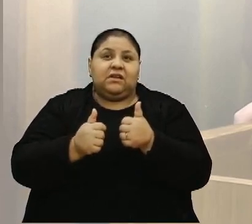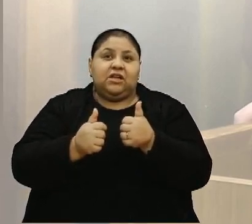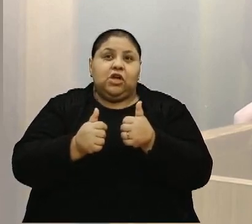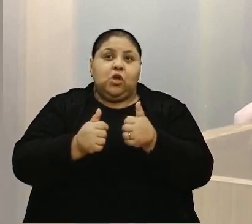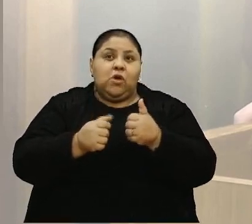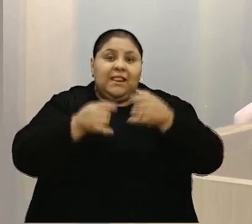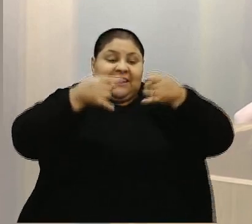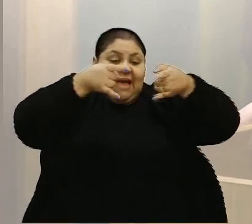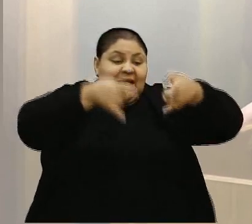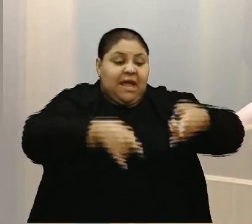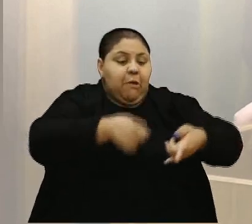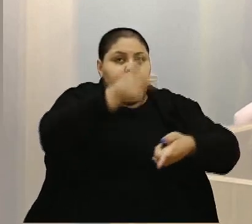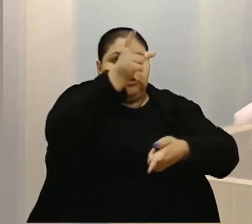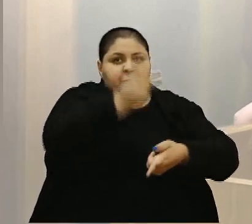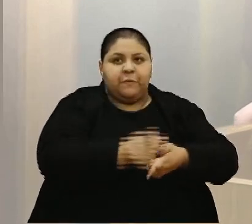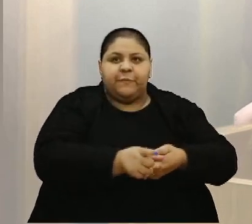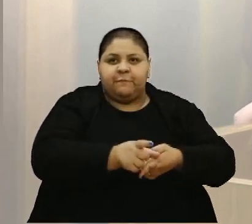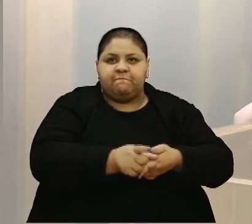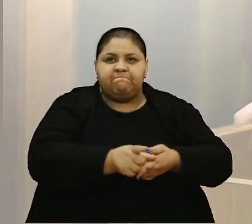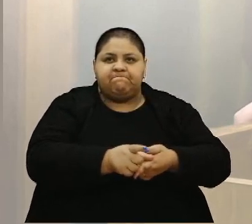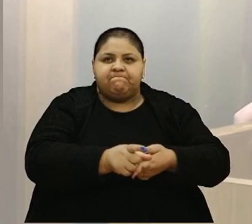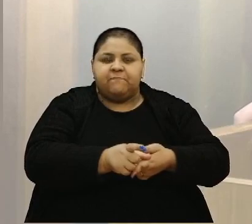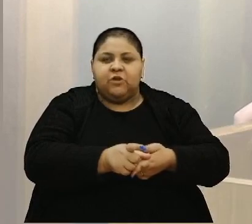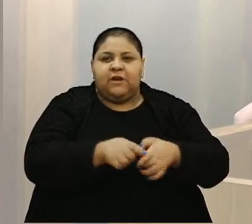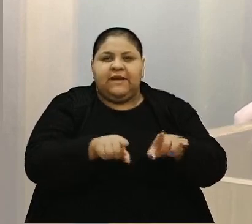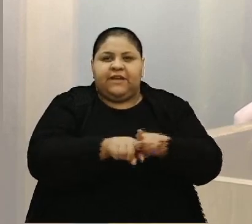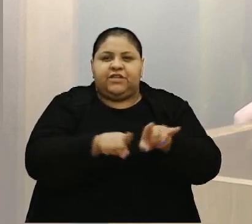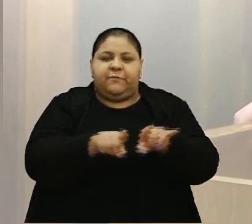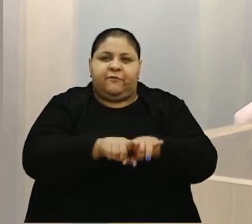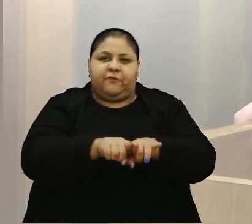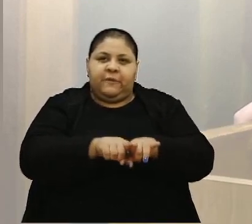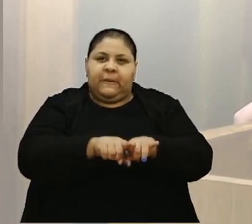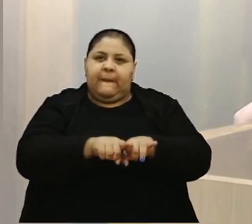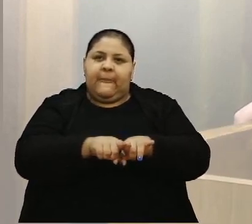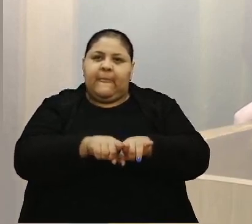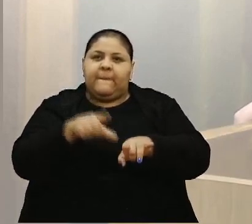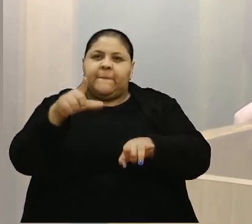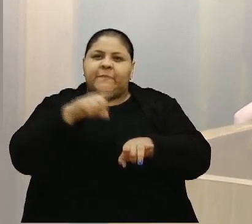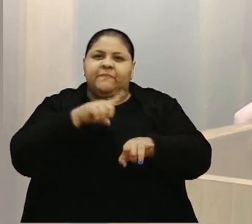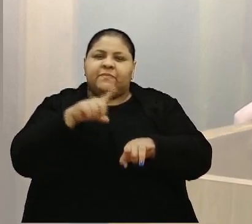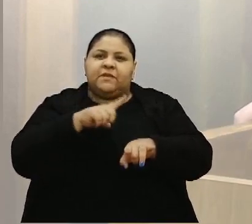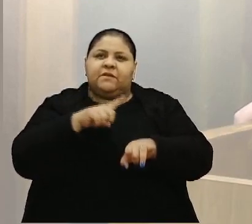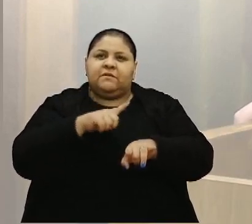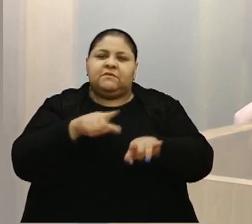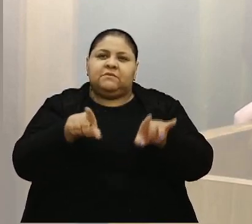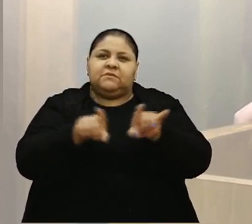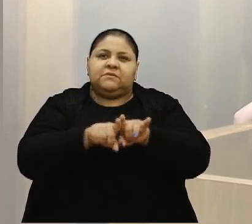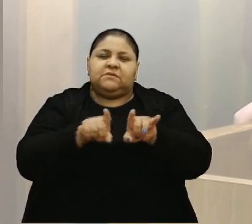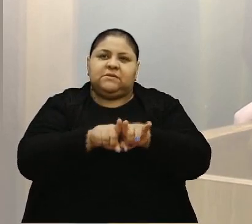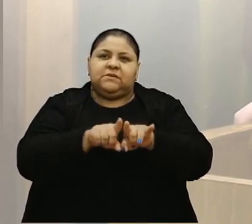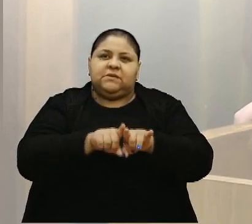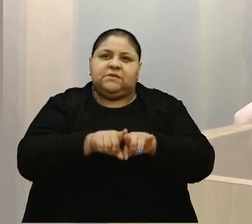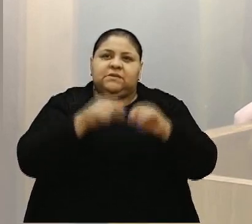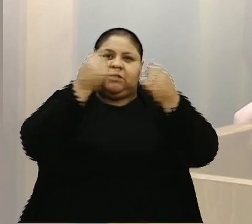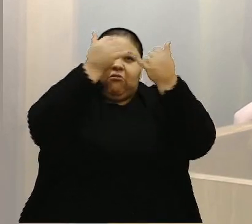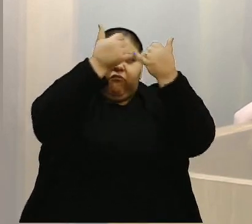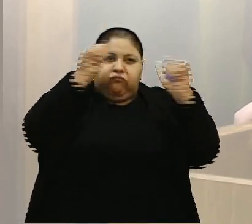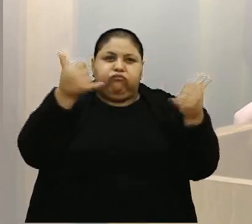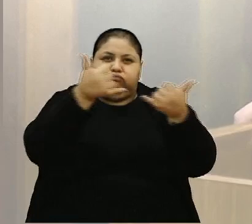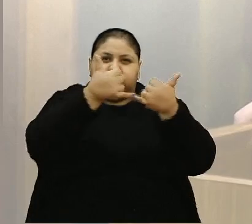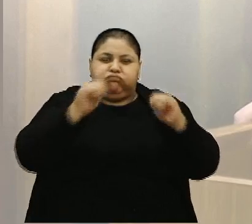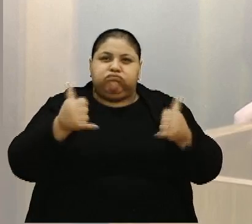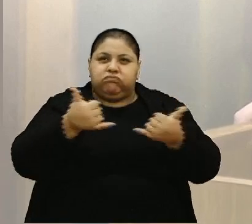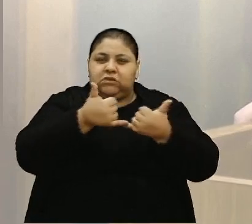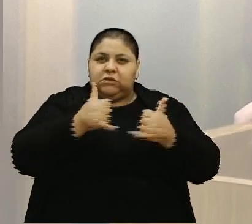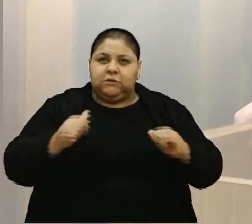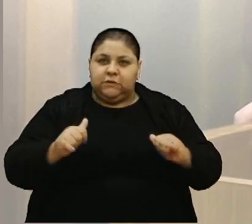de um morador. Esse morador teve os fios da sua casa comprometidos, ele foi